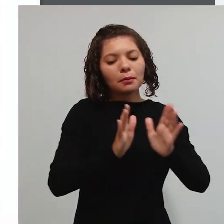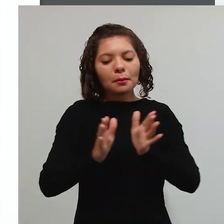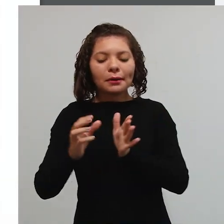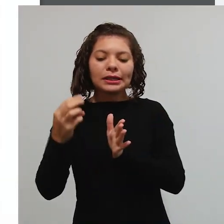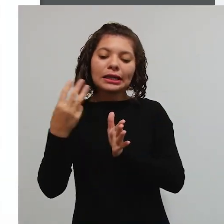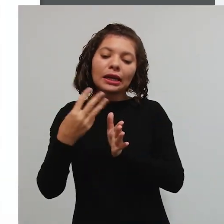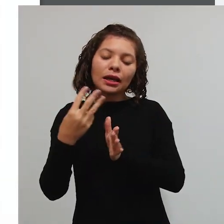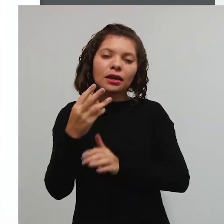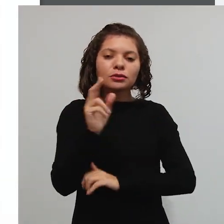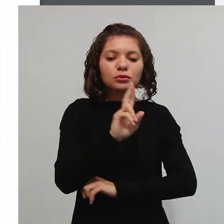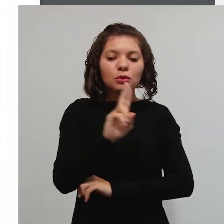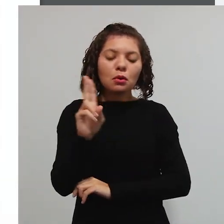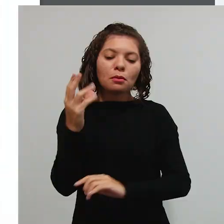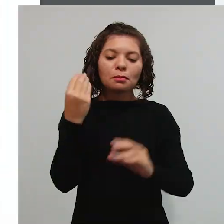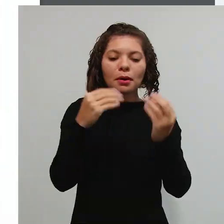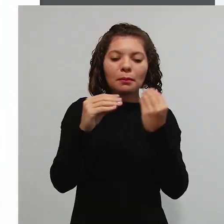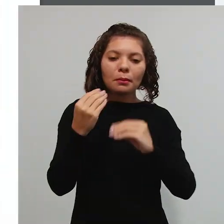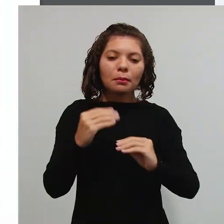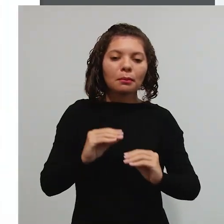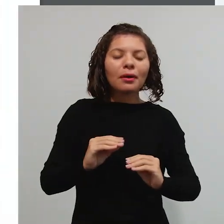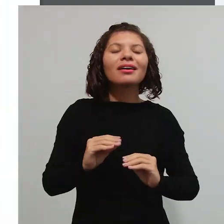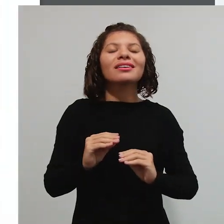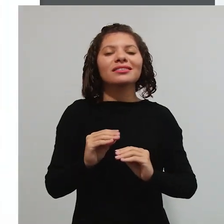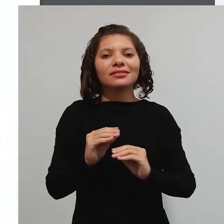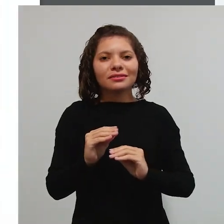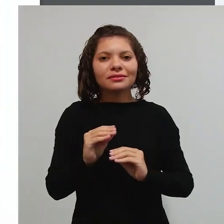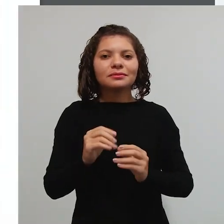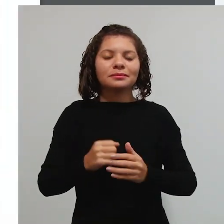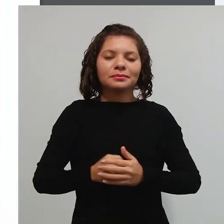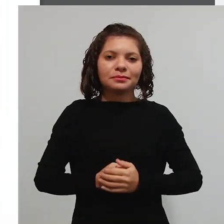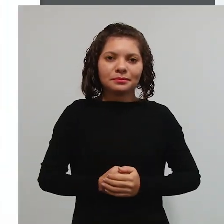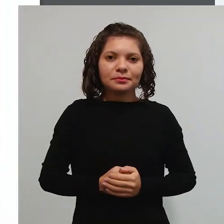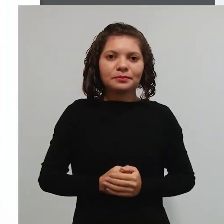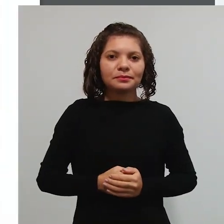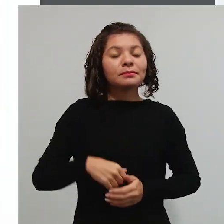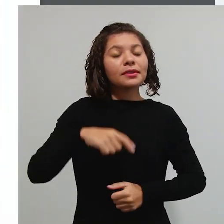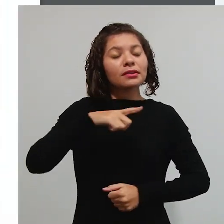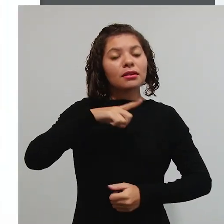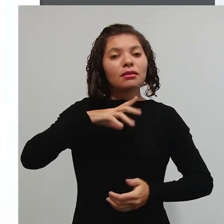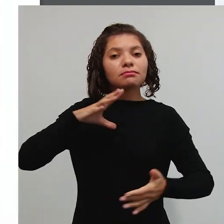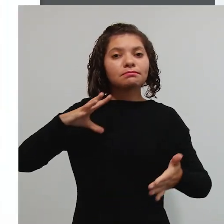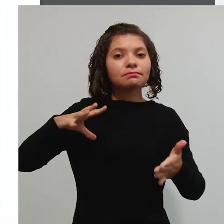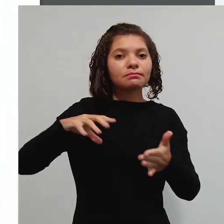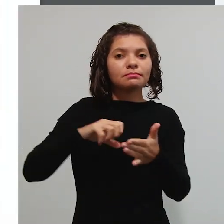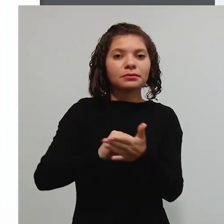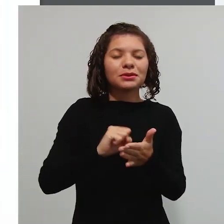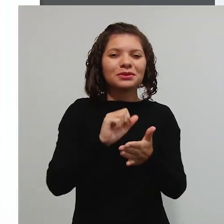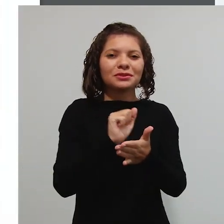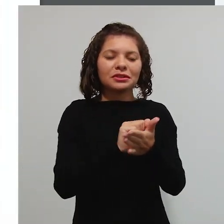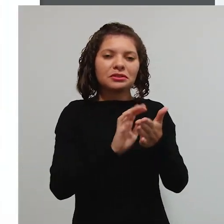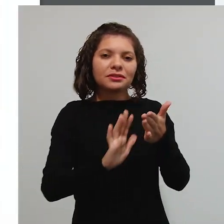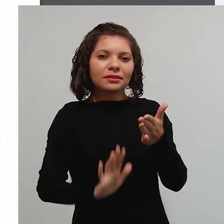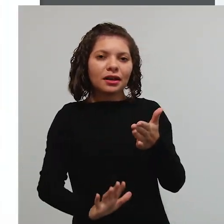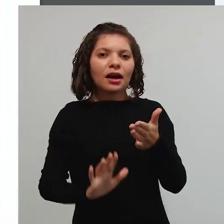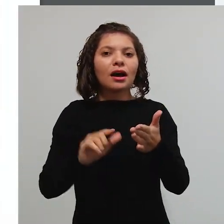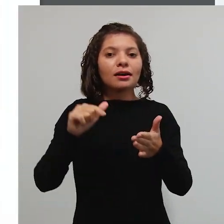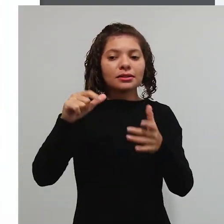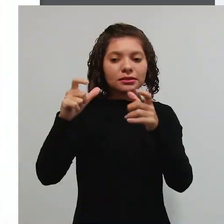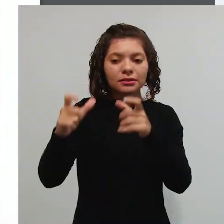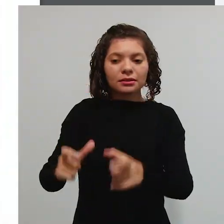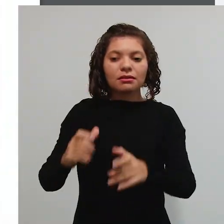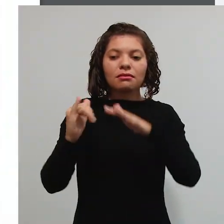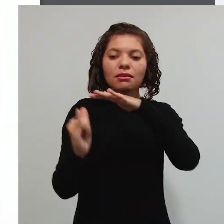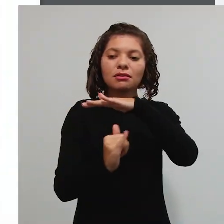sendo nomeadas tais, né, em que você encontrará o registro das atividades realizadas na